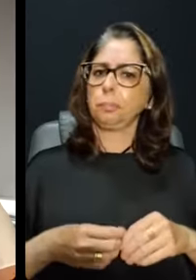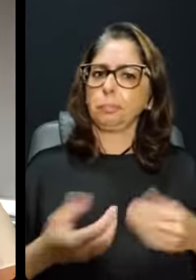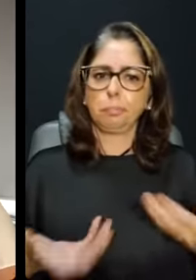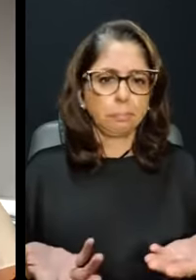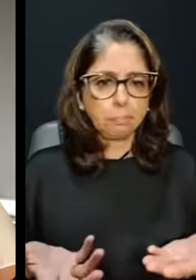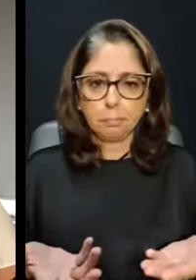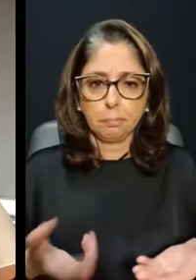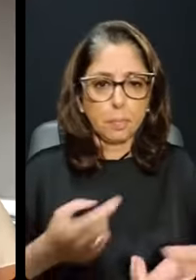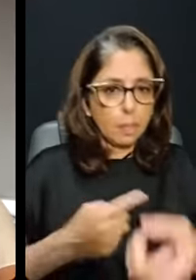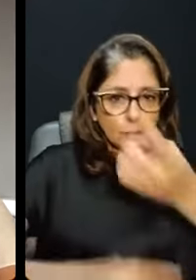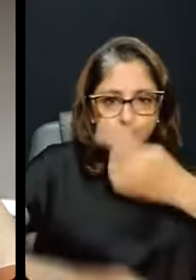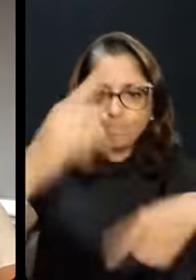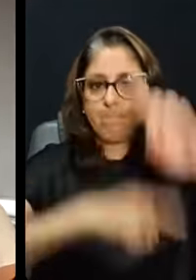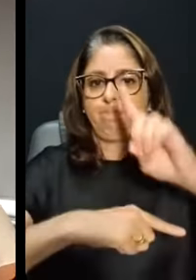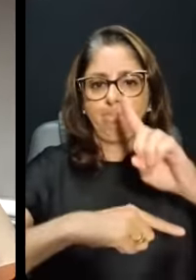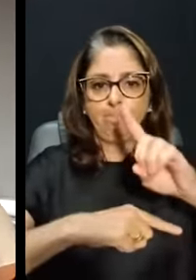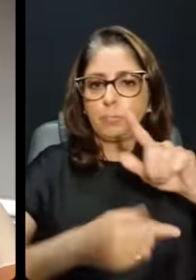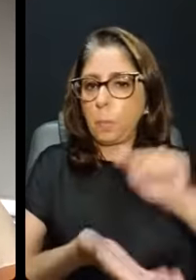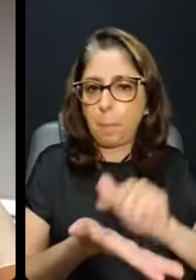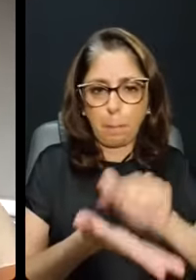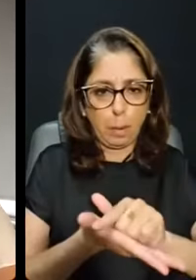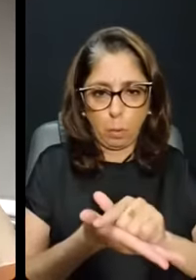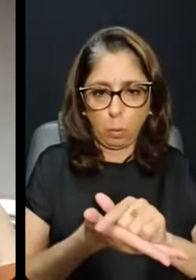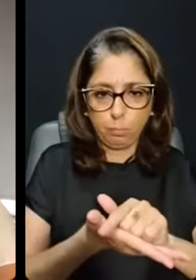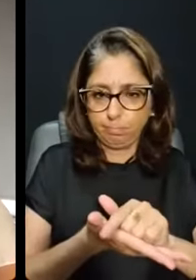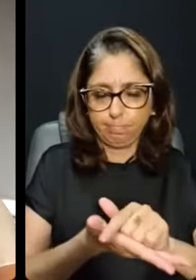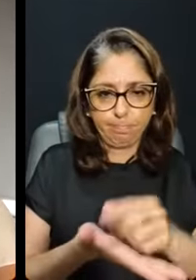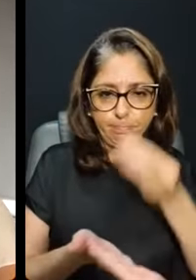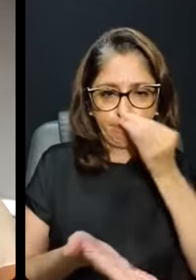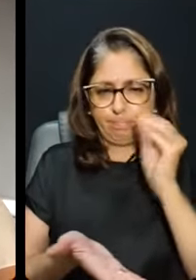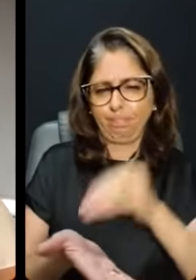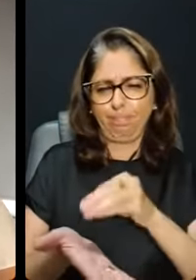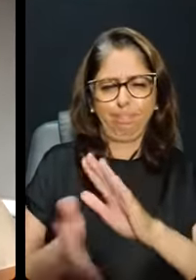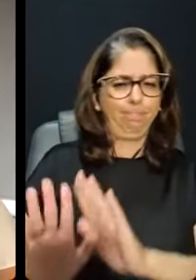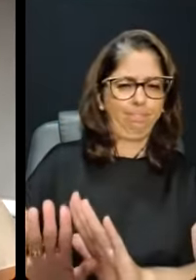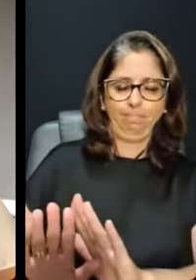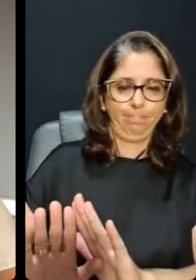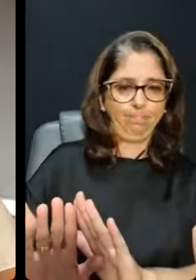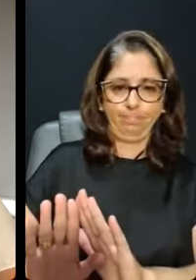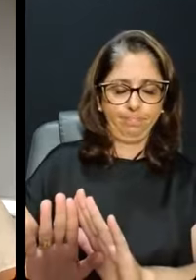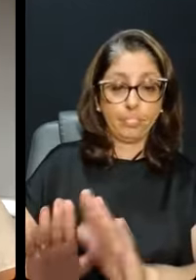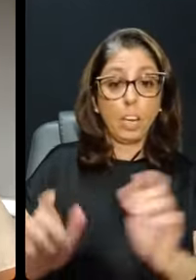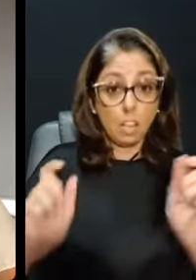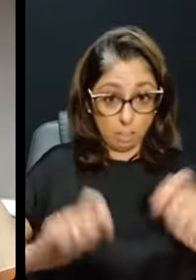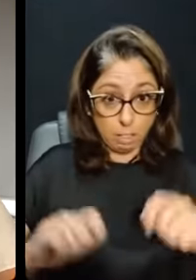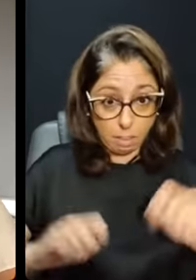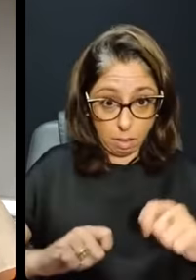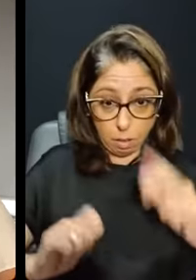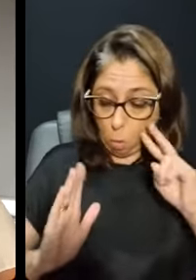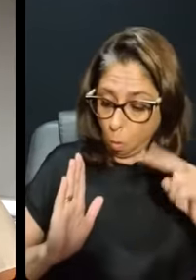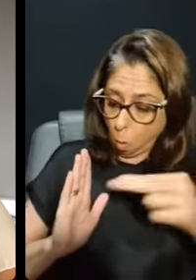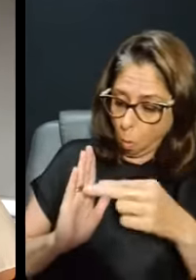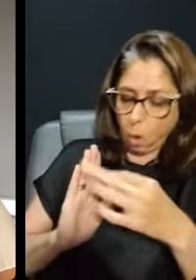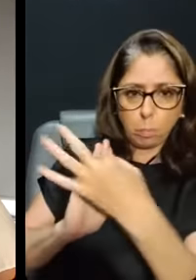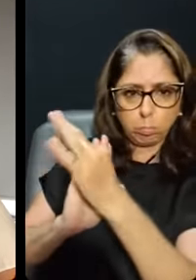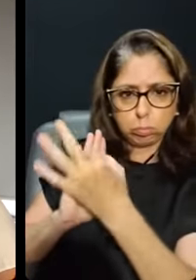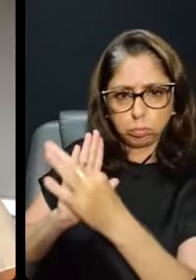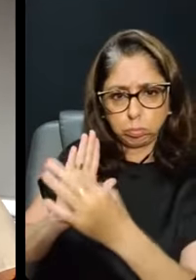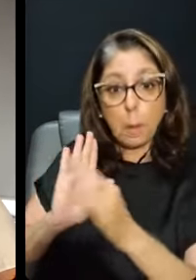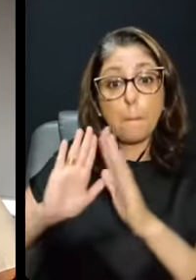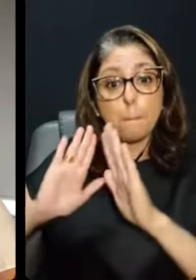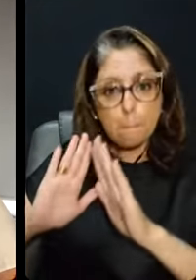das diferenças dos corpos e de quem são as pessoas que estão por trás, que estão na frente